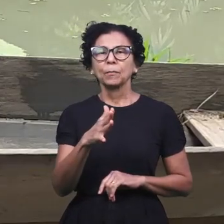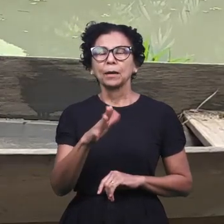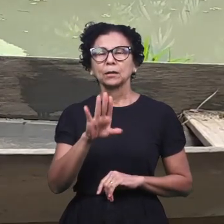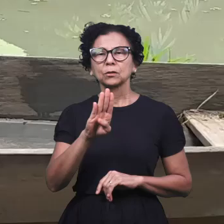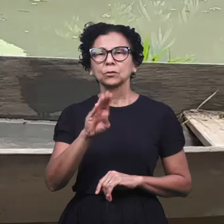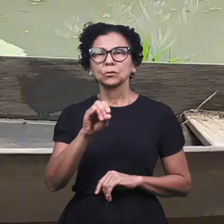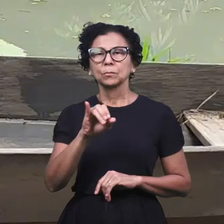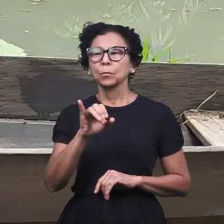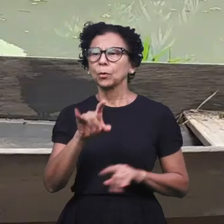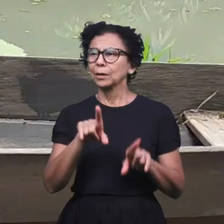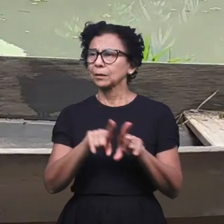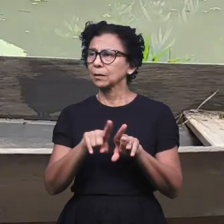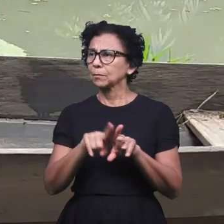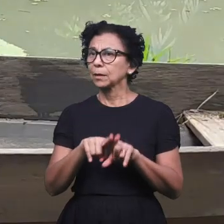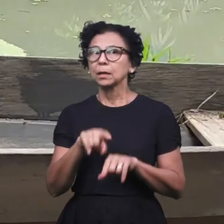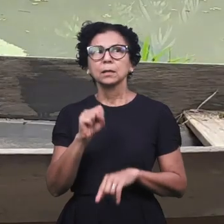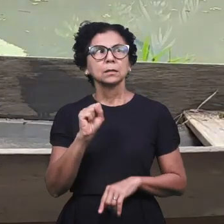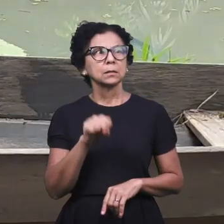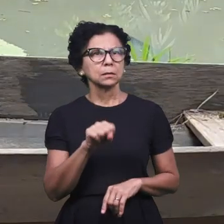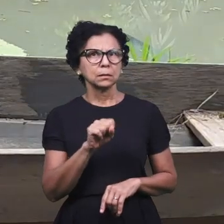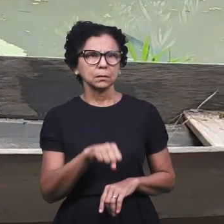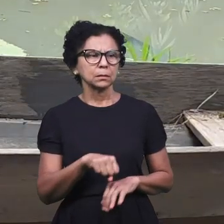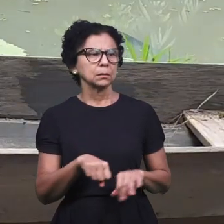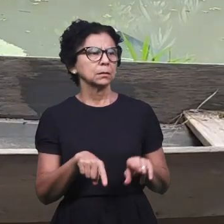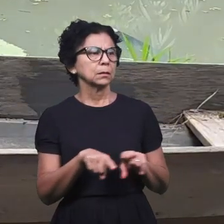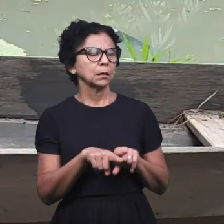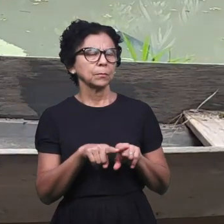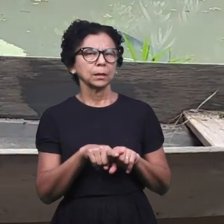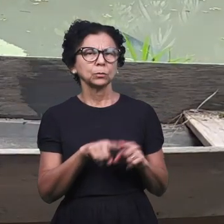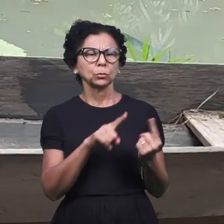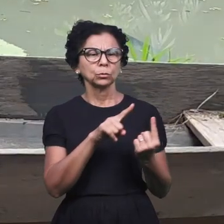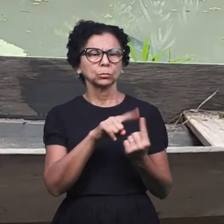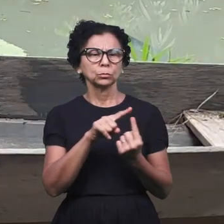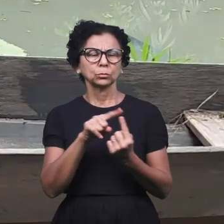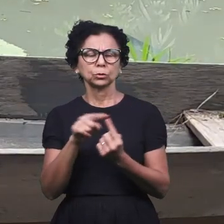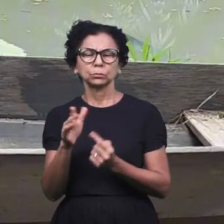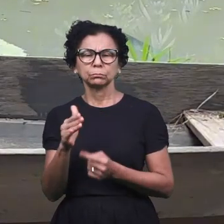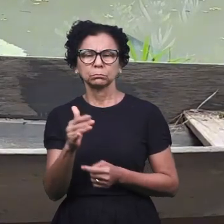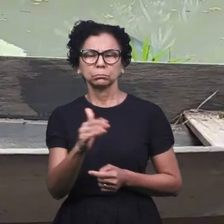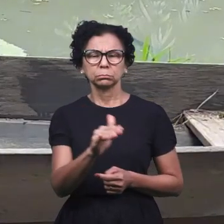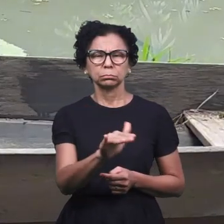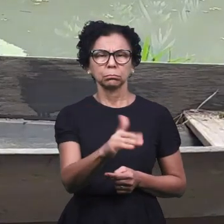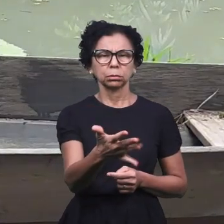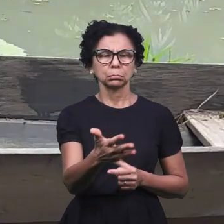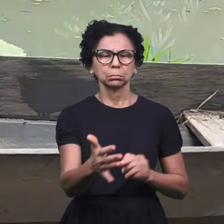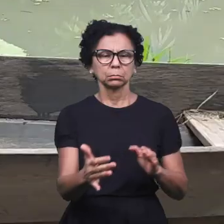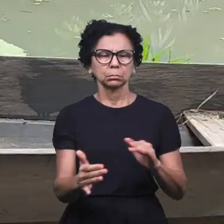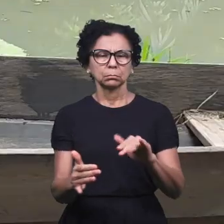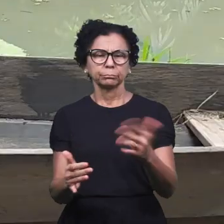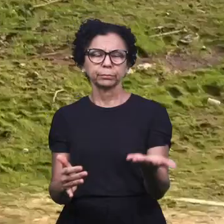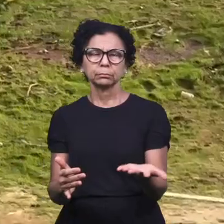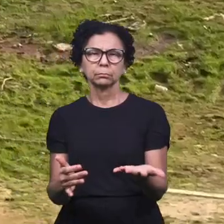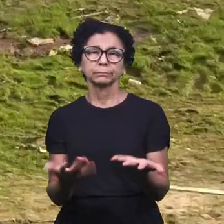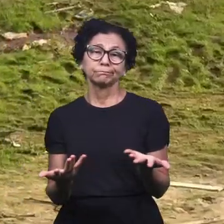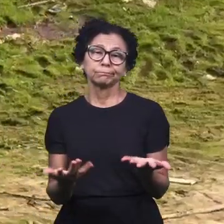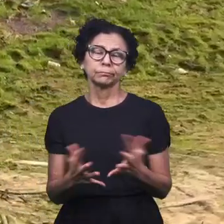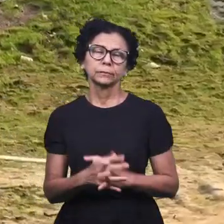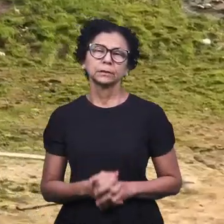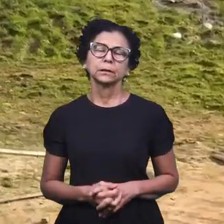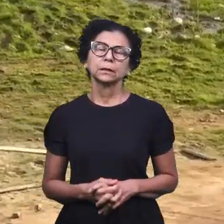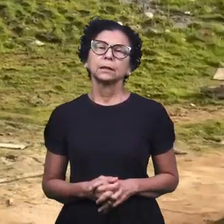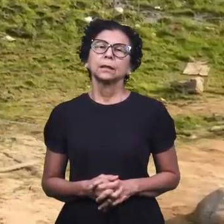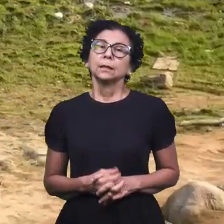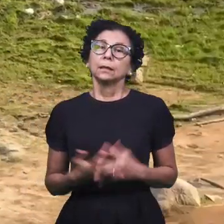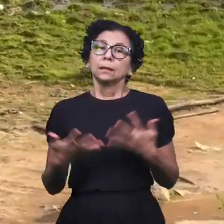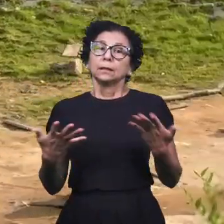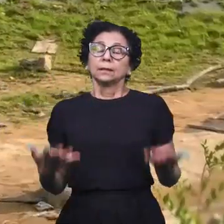Também, com certeza. Nossa região, Ah, todas tá. essas espécies aquáticas que precisam disso com a seca sofrem. Diante desse